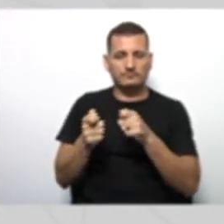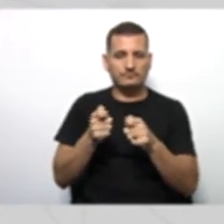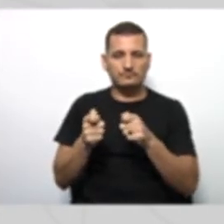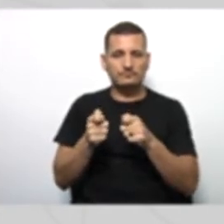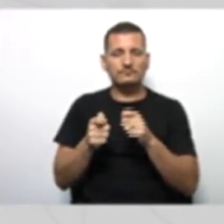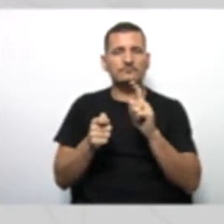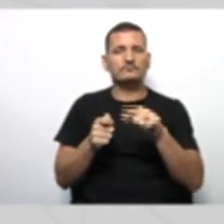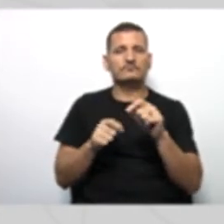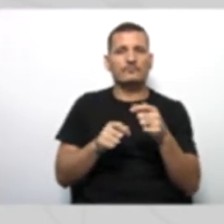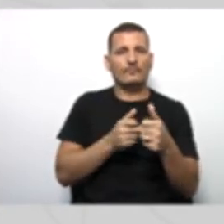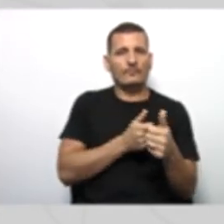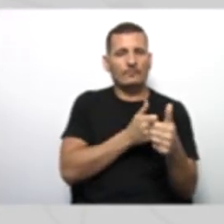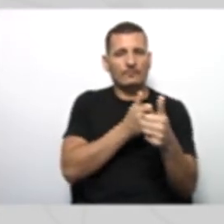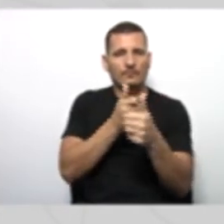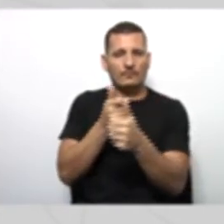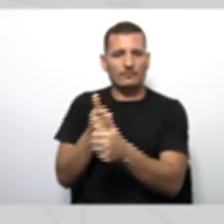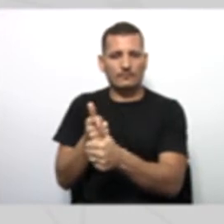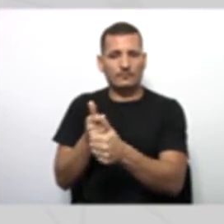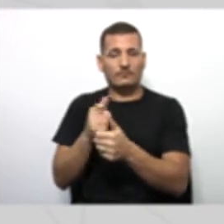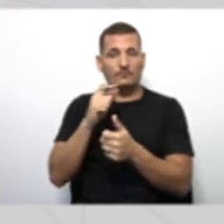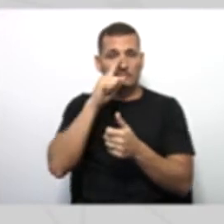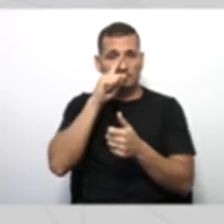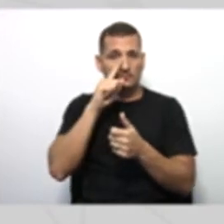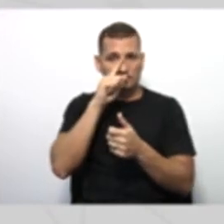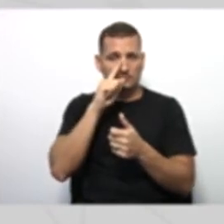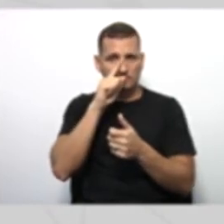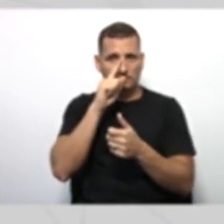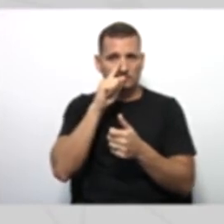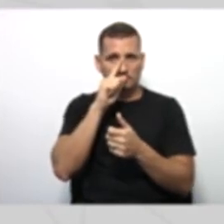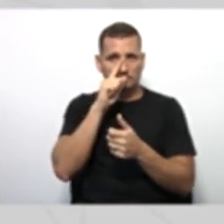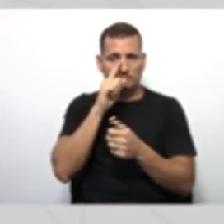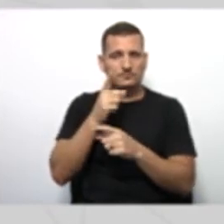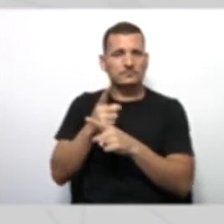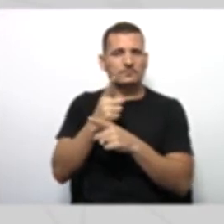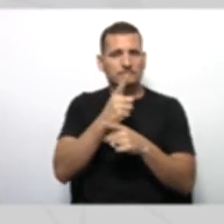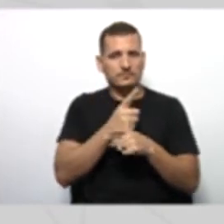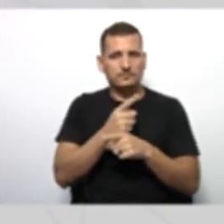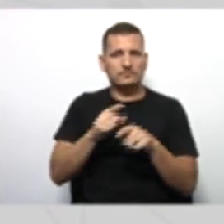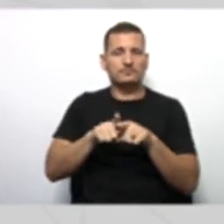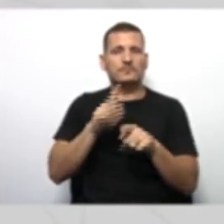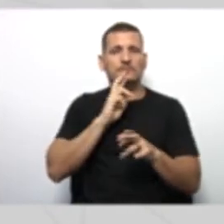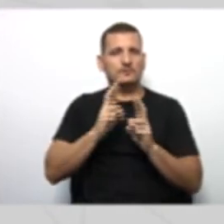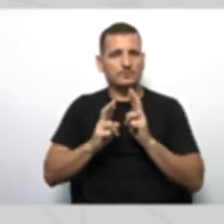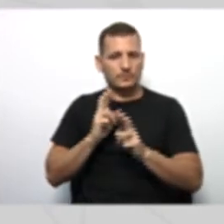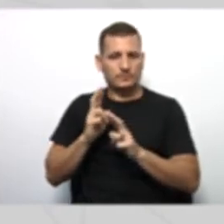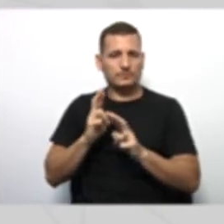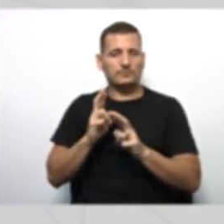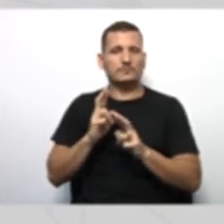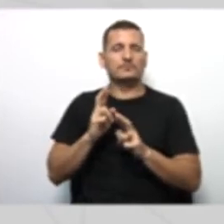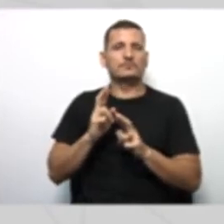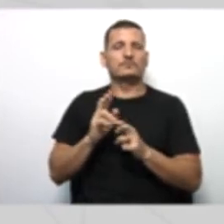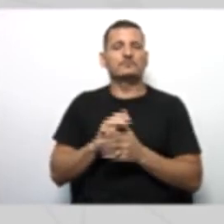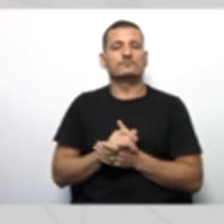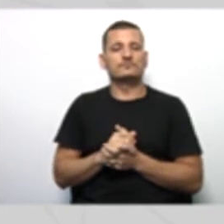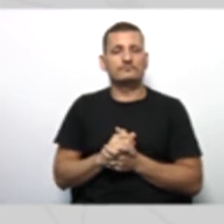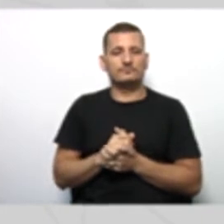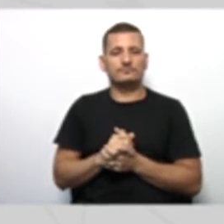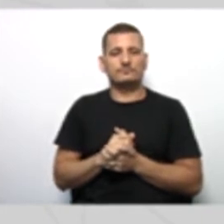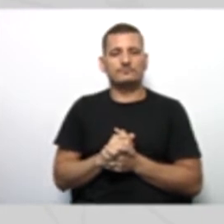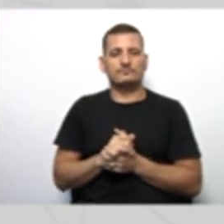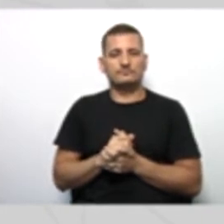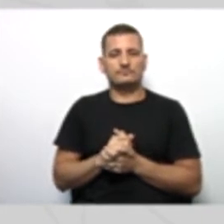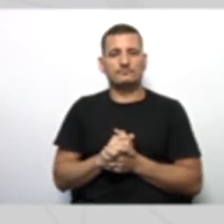transferir esse risco para uma outra pessoa, mas sempre vou estar fazendo o quê? Monitoramento e controle daquilo que